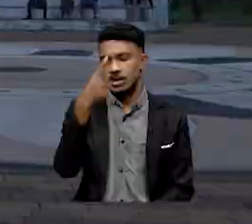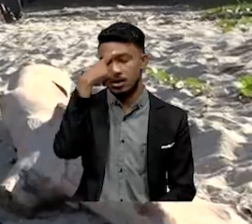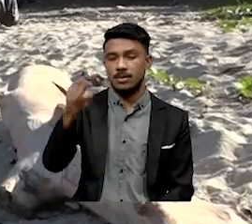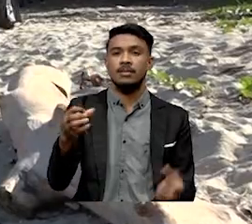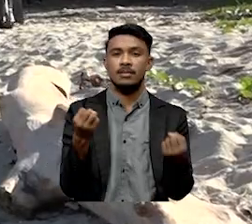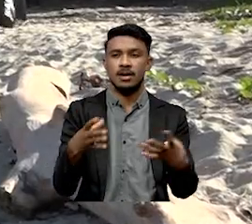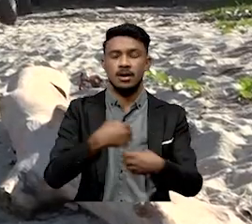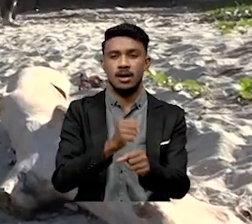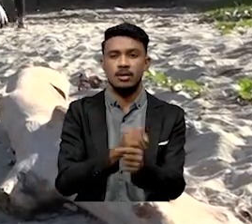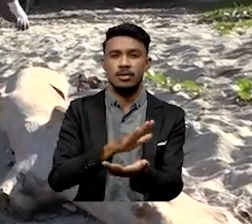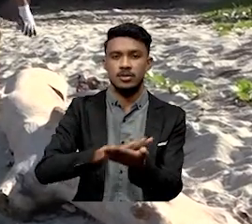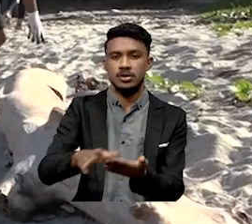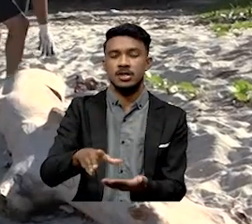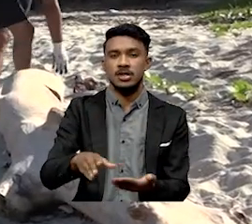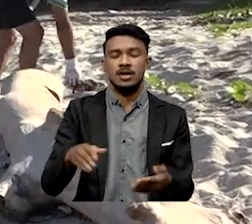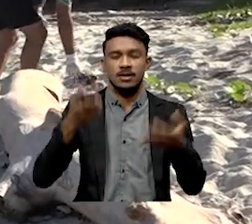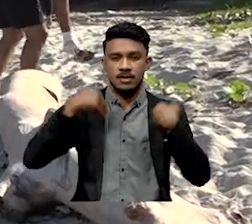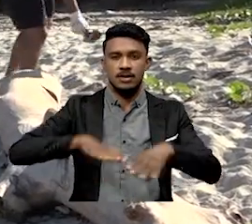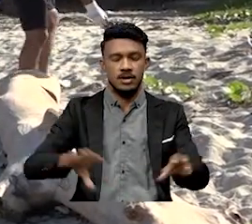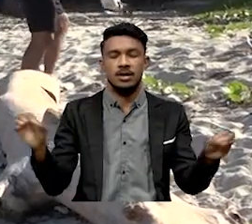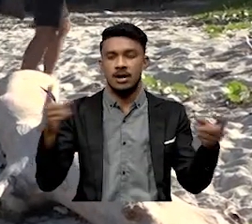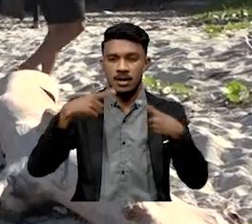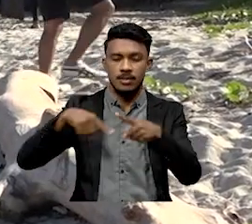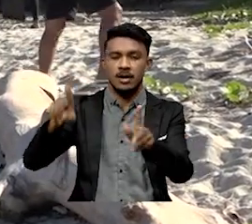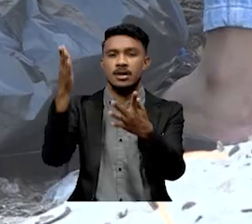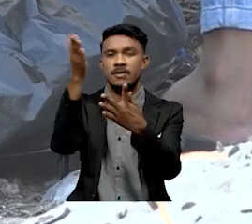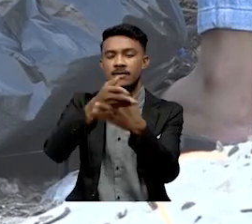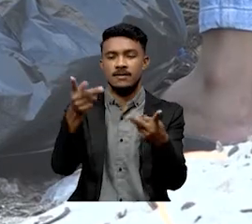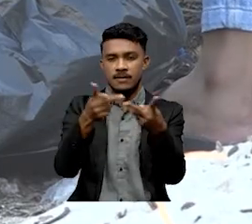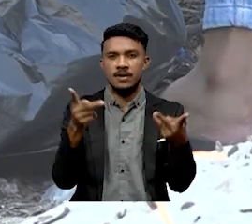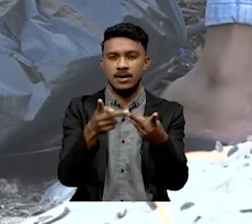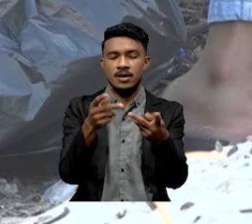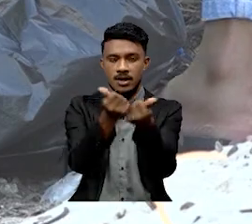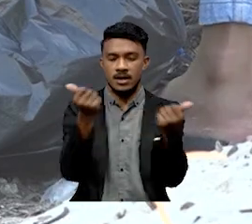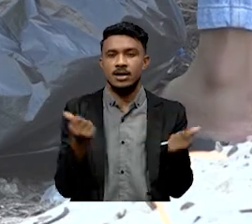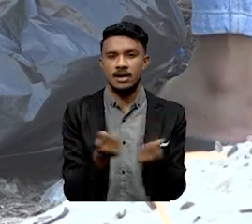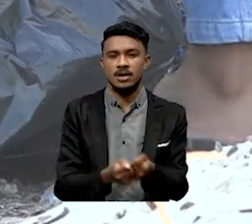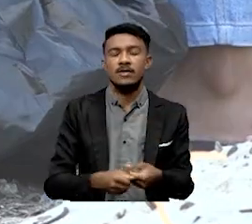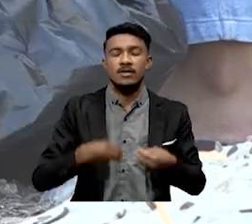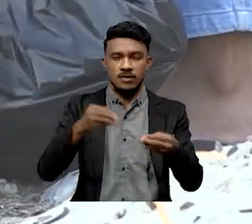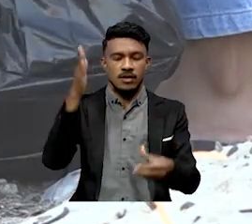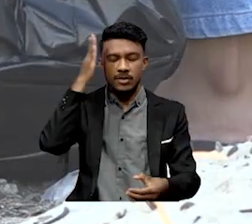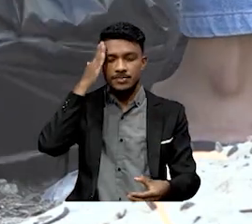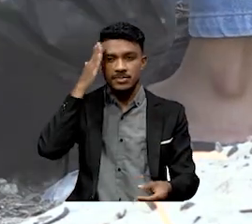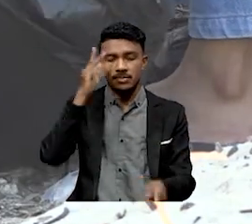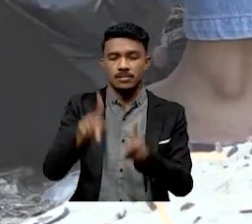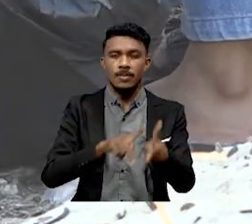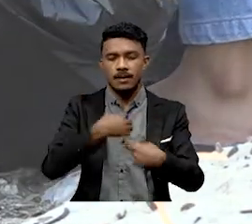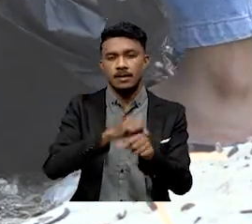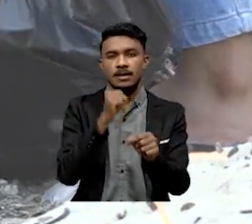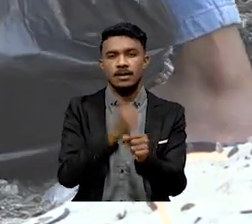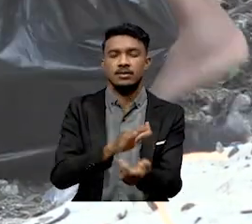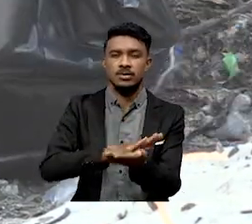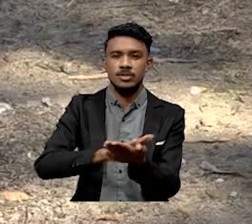e a tassibum lá ostama sai bairro. Representante povo ne recomenda ao governo a tu mobiliza mons população o de ralo